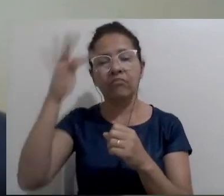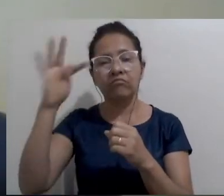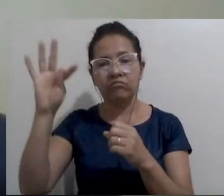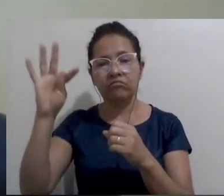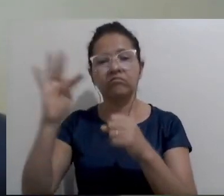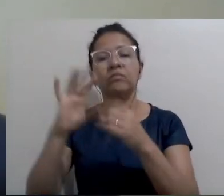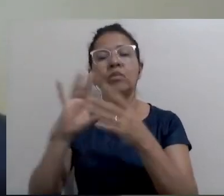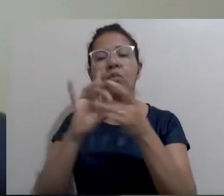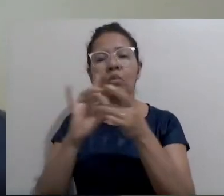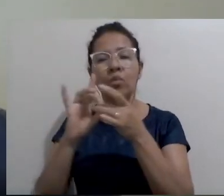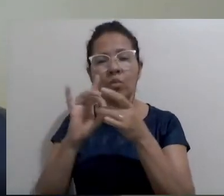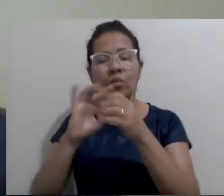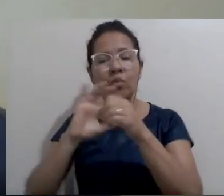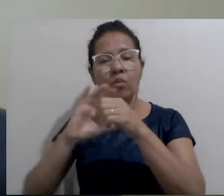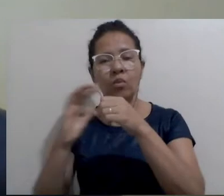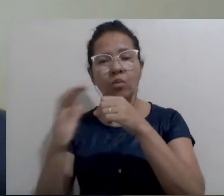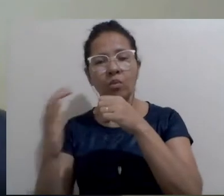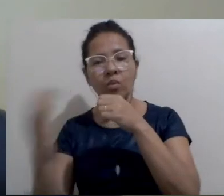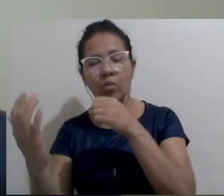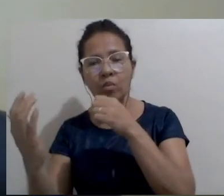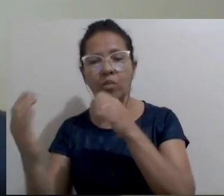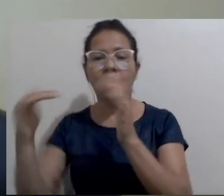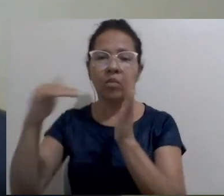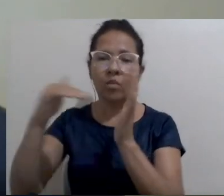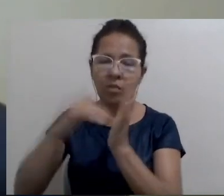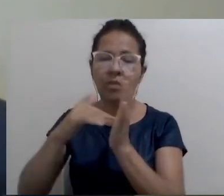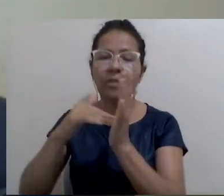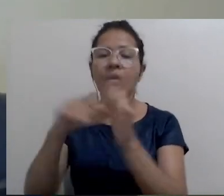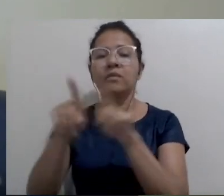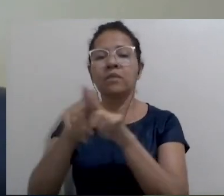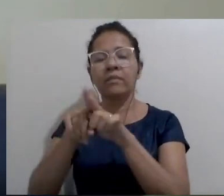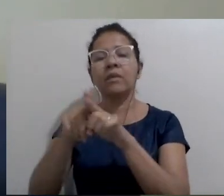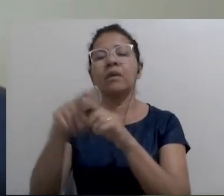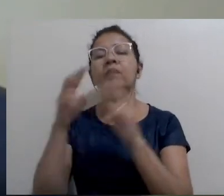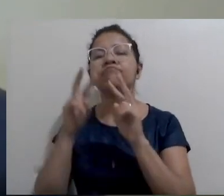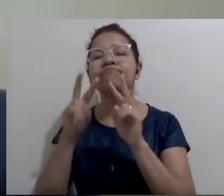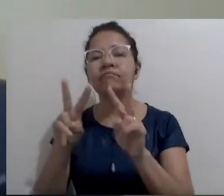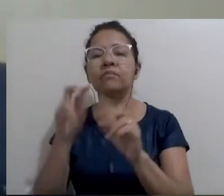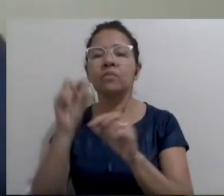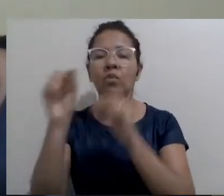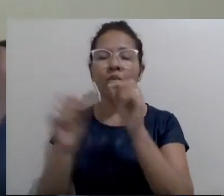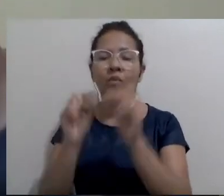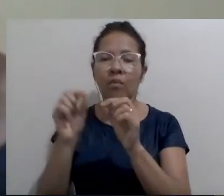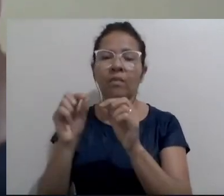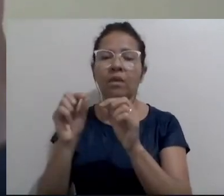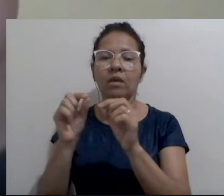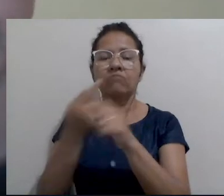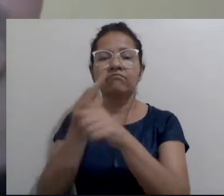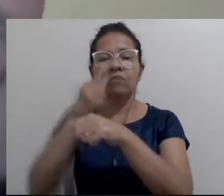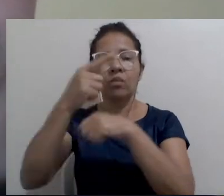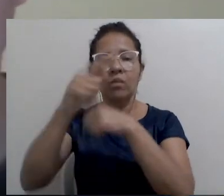compostos de coordenação, né? Vimos as possibilidades de arranjos e as composições que pode ter em relação